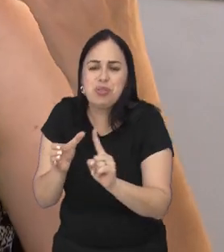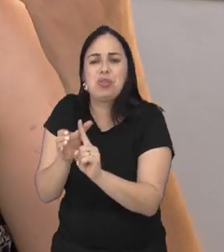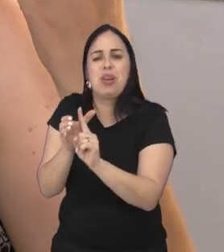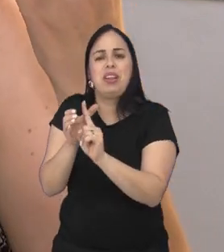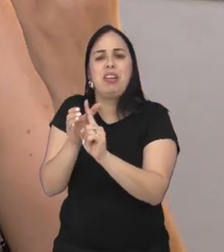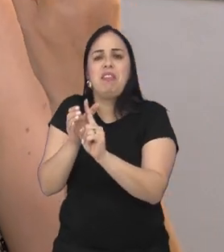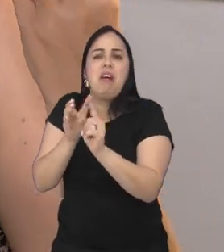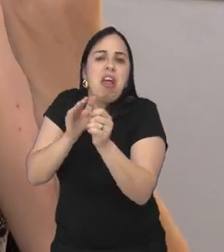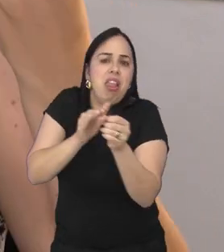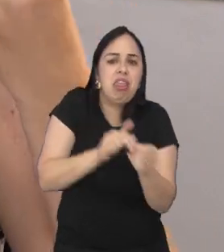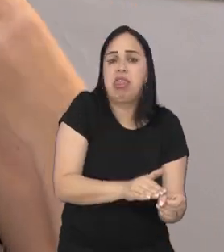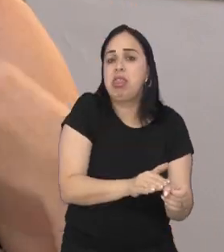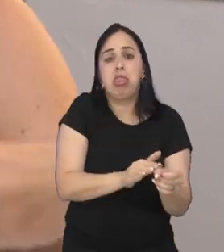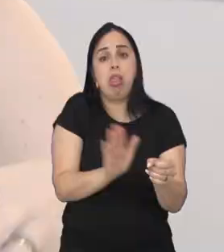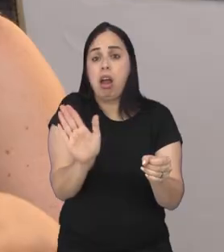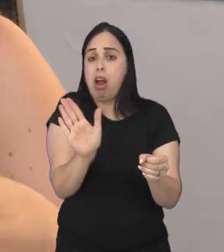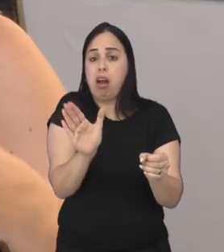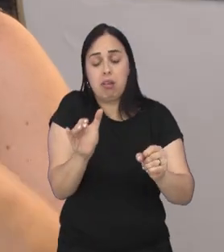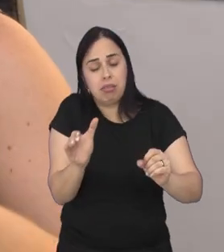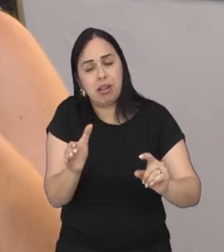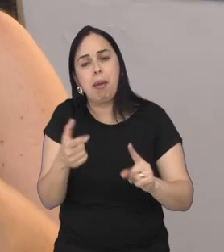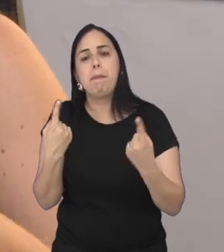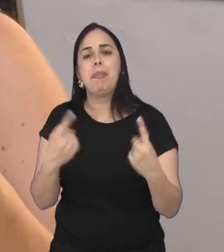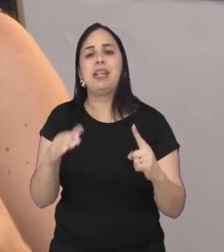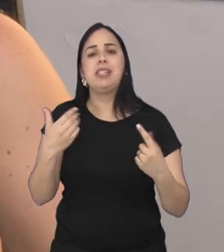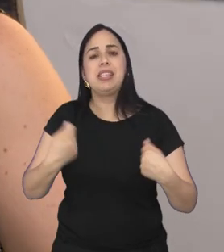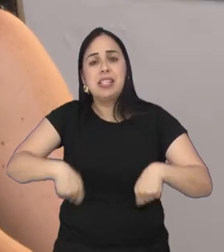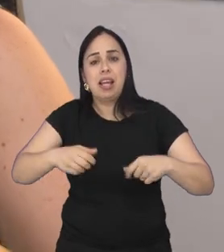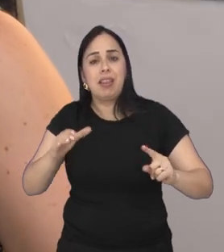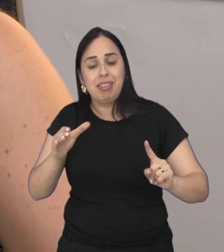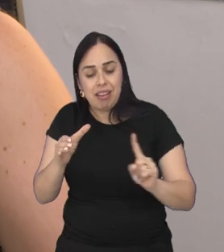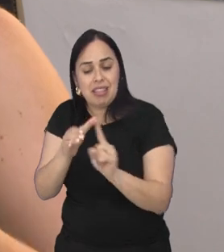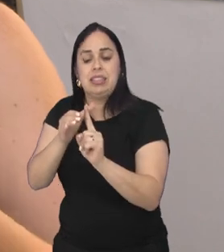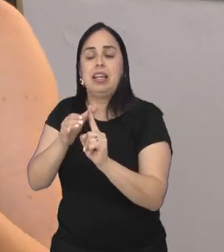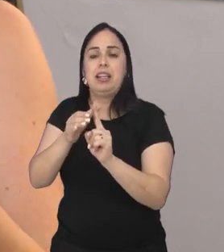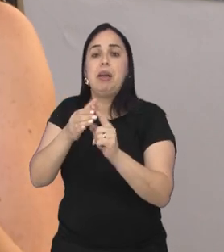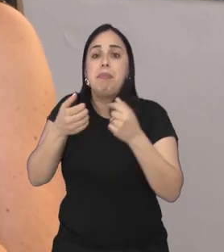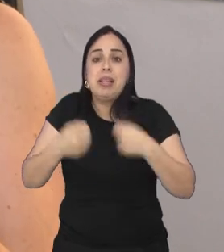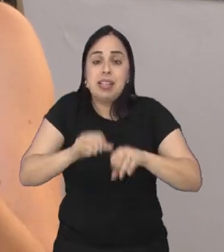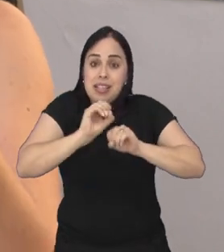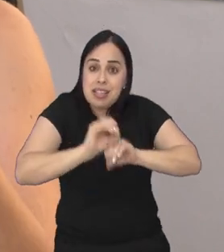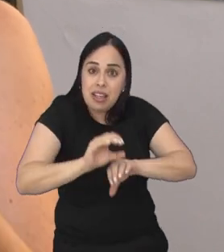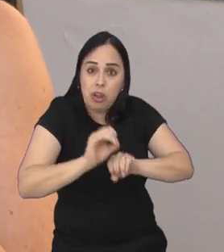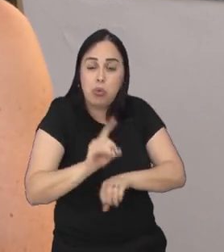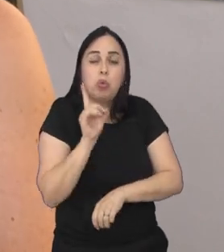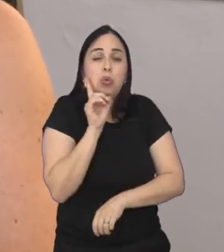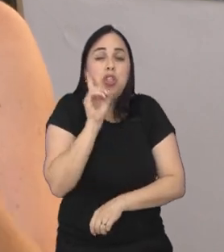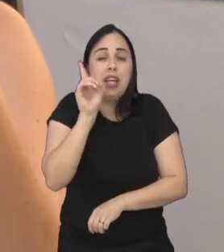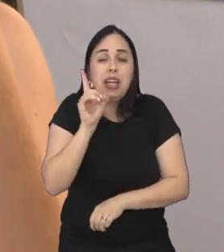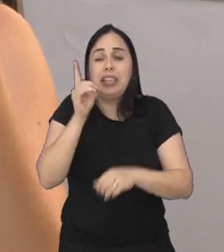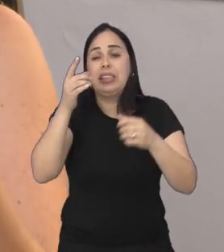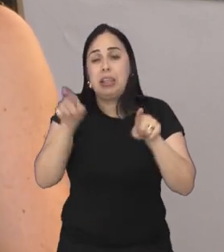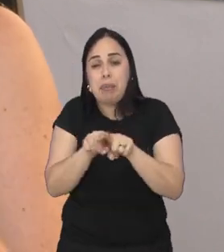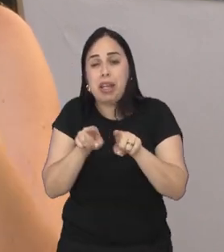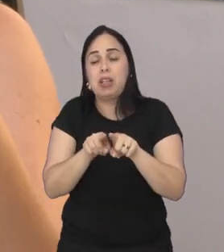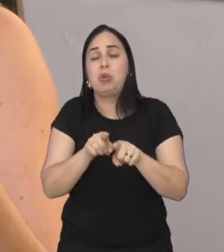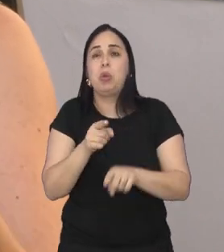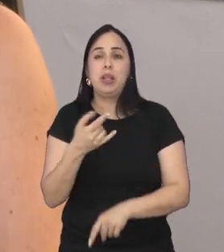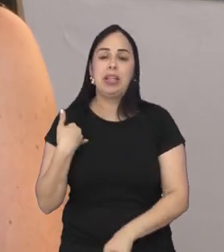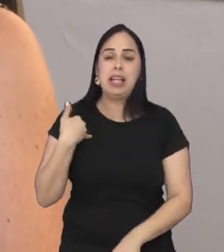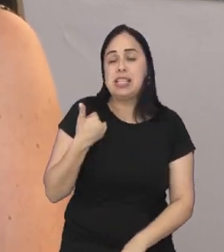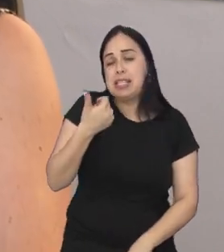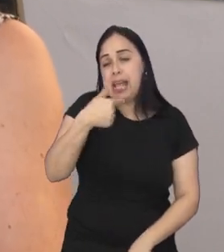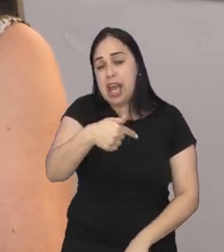não vai se sentir diminuída mas isso precisa acontecer na data certa porque se ela não é alfabetizada no começo lá com 8